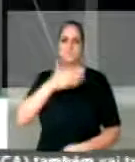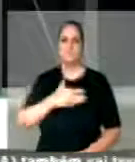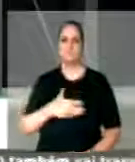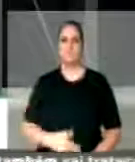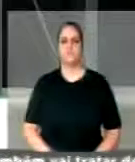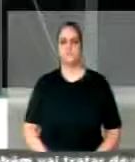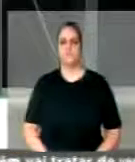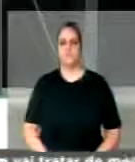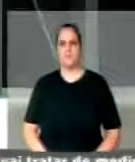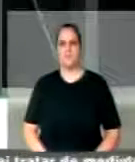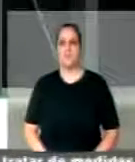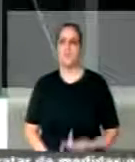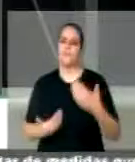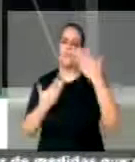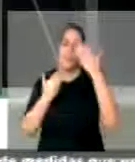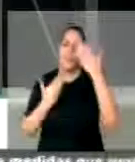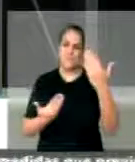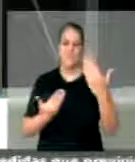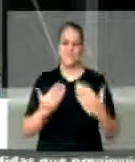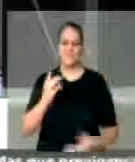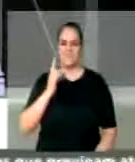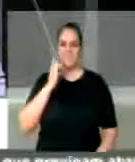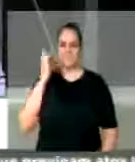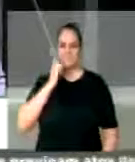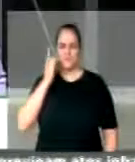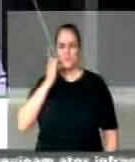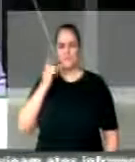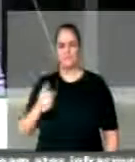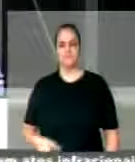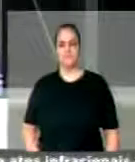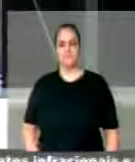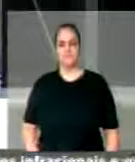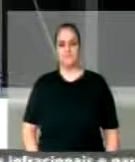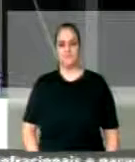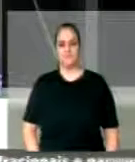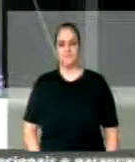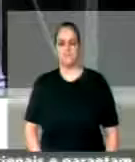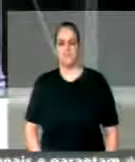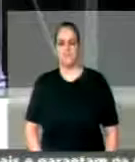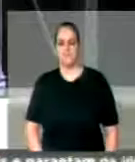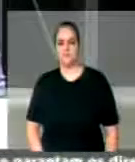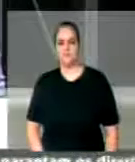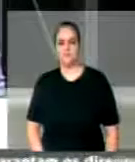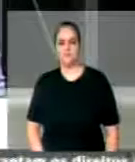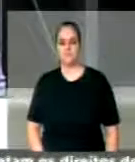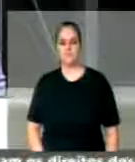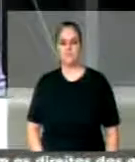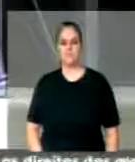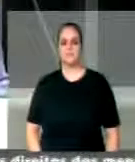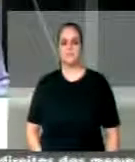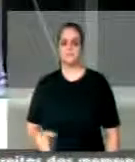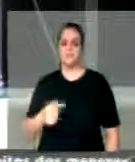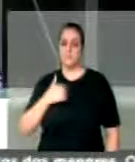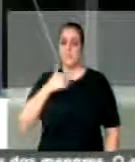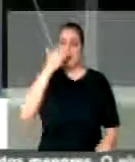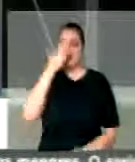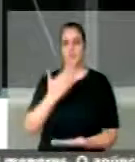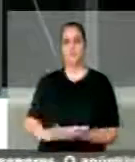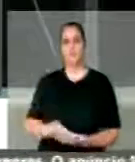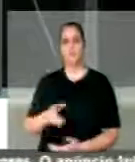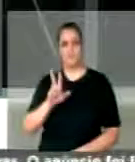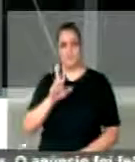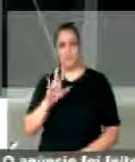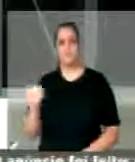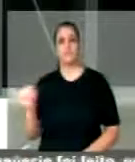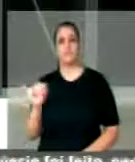socialismo. Obrigada, deputado, por sua intervenção. Eu acredito que haveremos sim de alcançar esses espaços